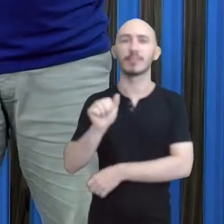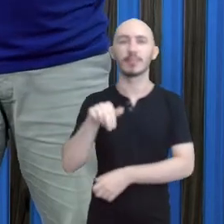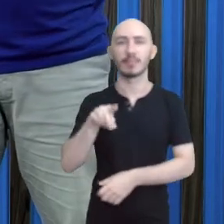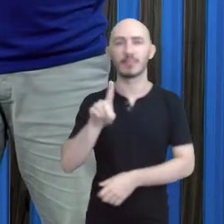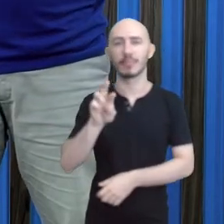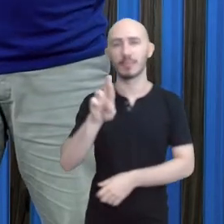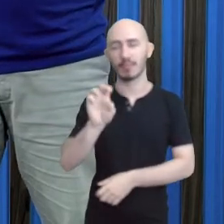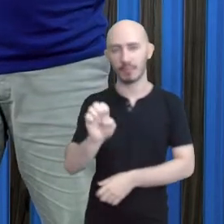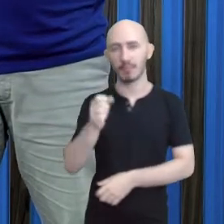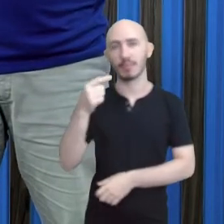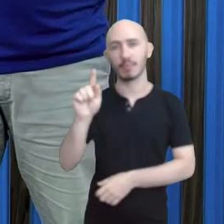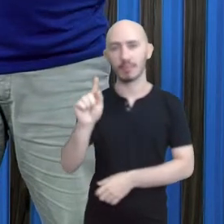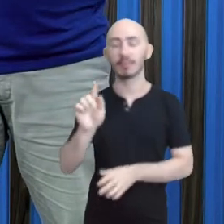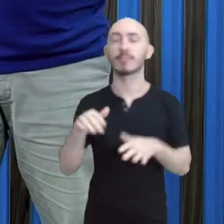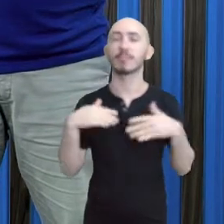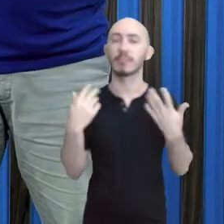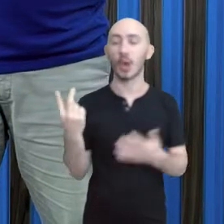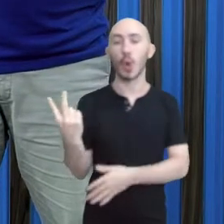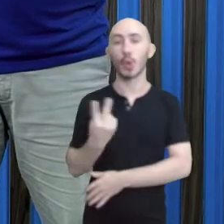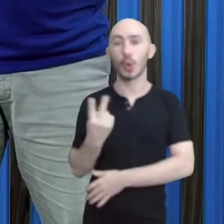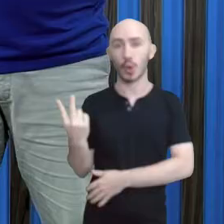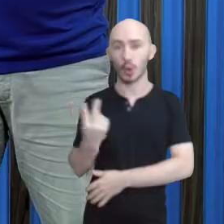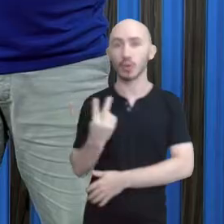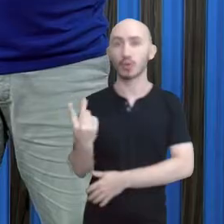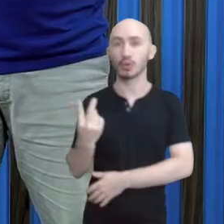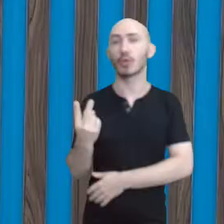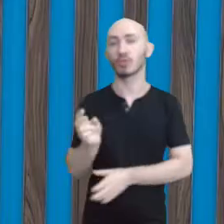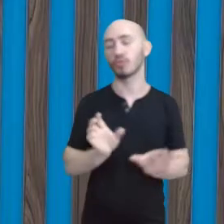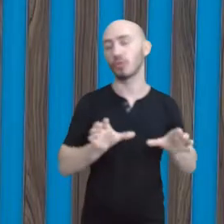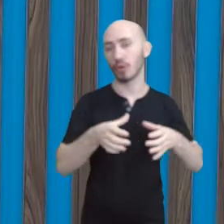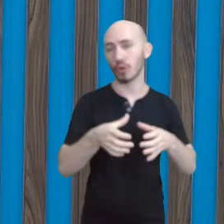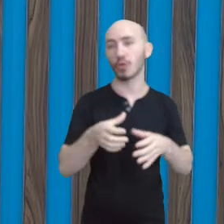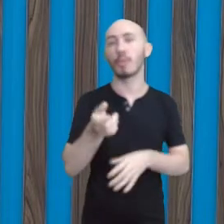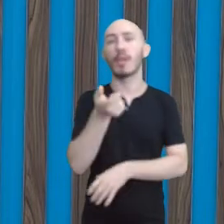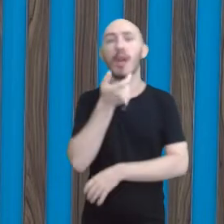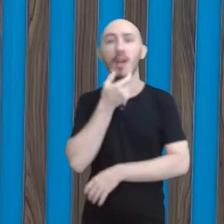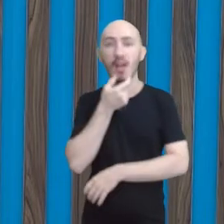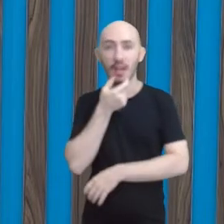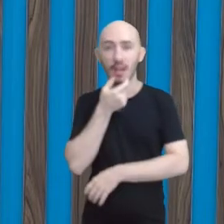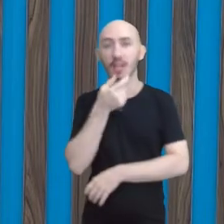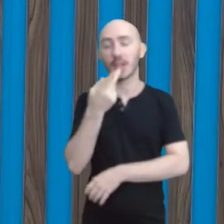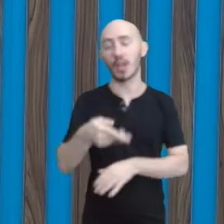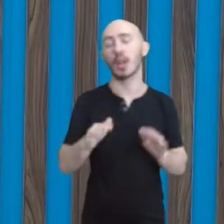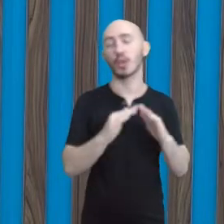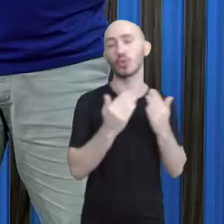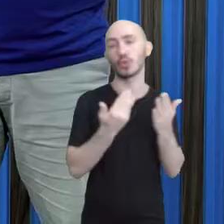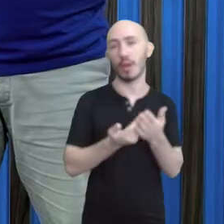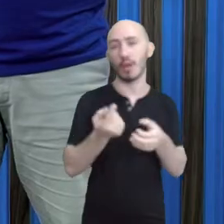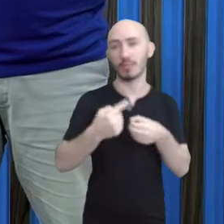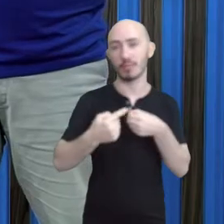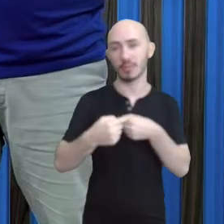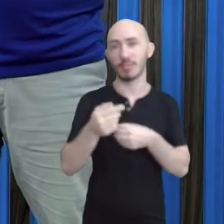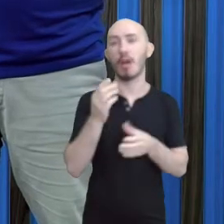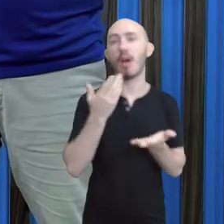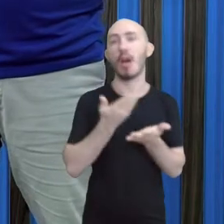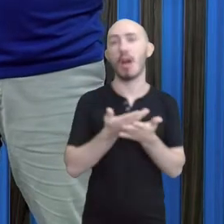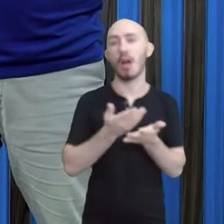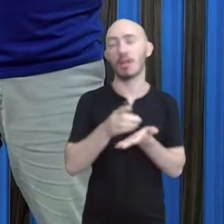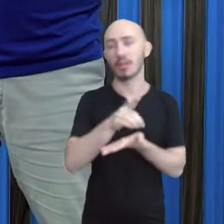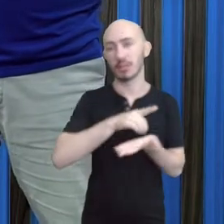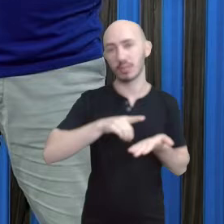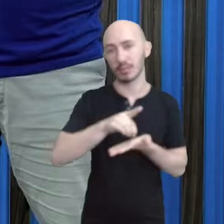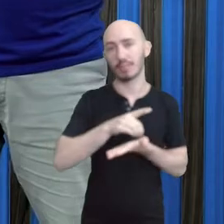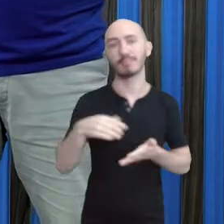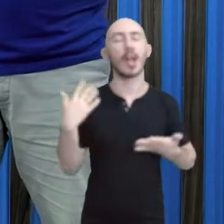fazemos parte da pasta de língua inglesa aqui na Escola Municipal de Aulas Digitais e temos a imensa alegria